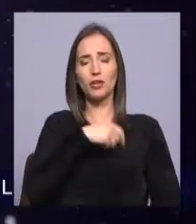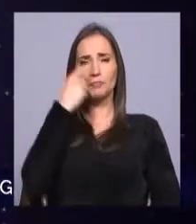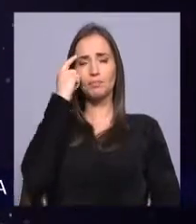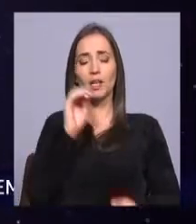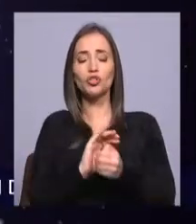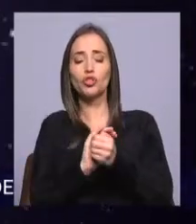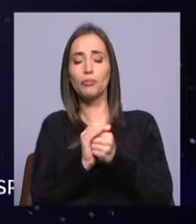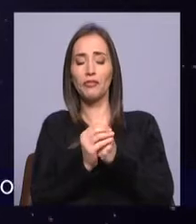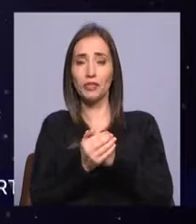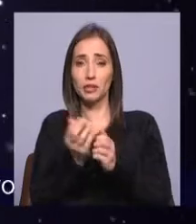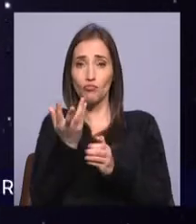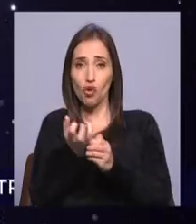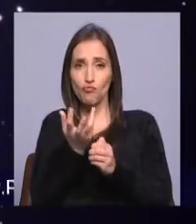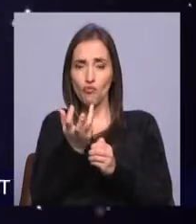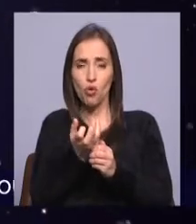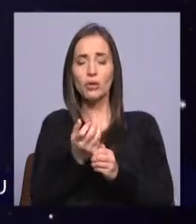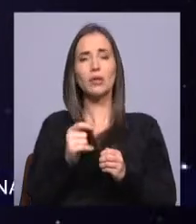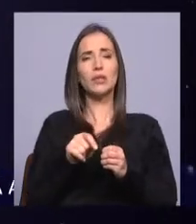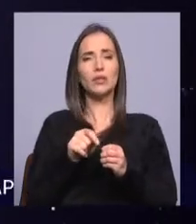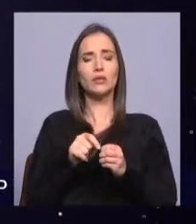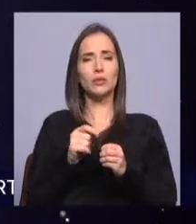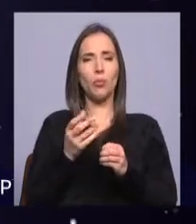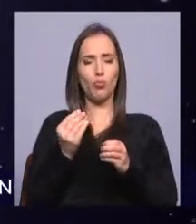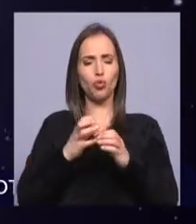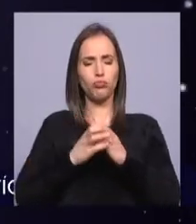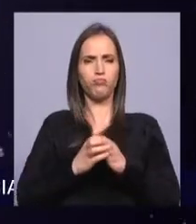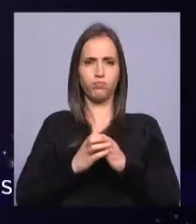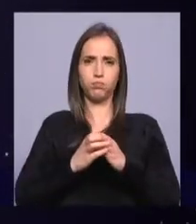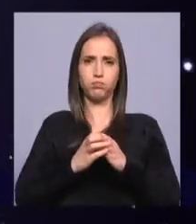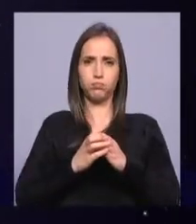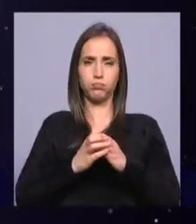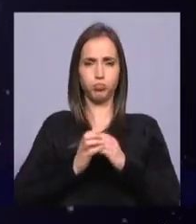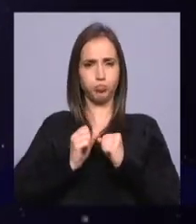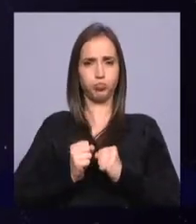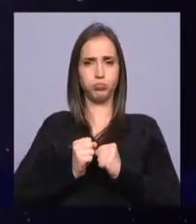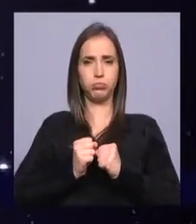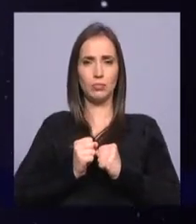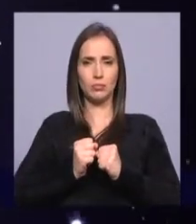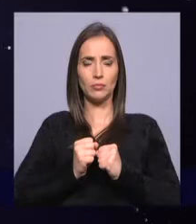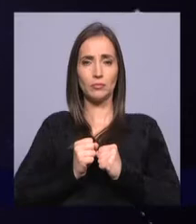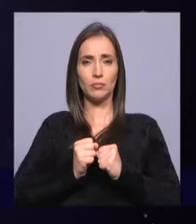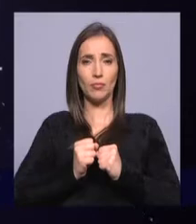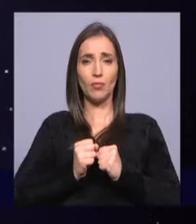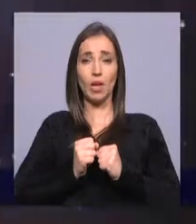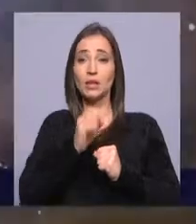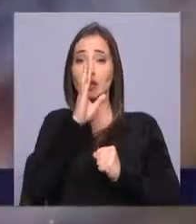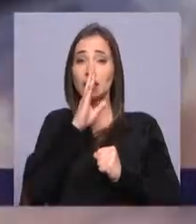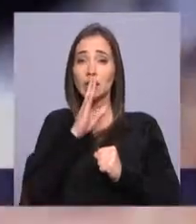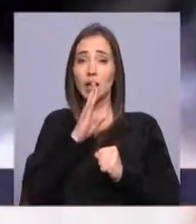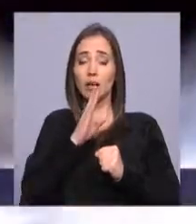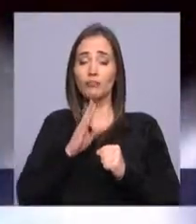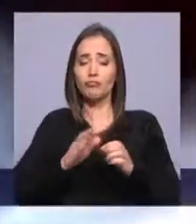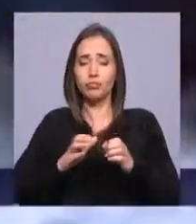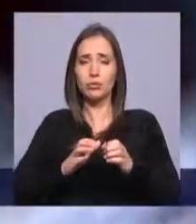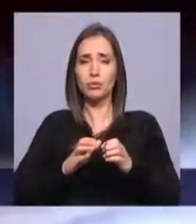é algo que é muitíssimo sólido, muitíssimo preso e, portanto, um pequenino abalo na superfície